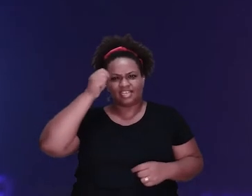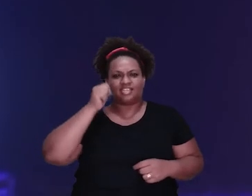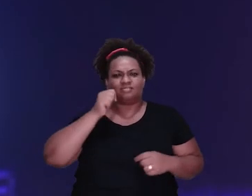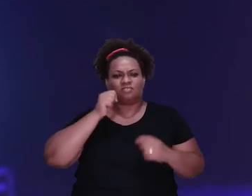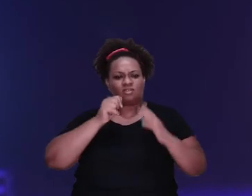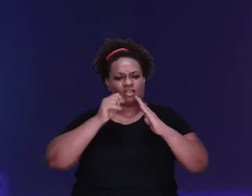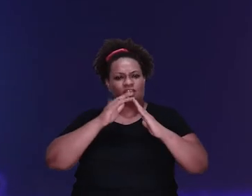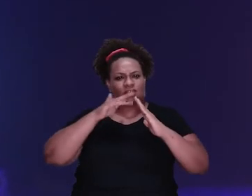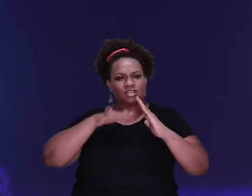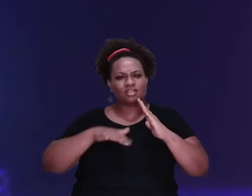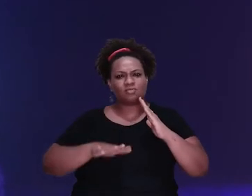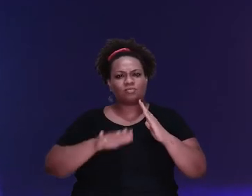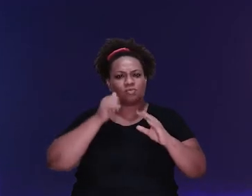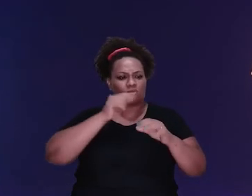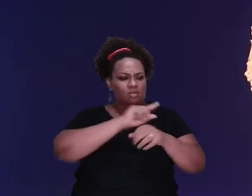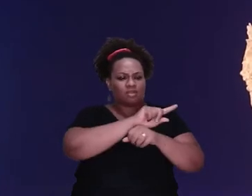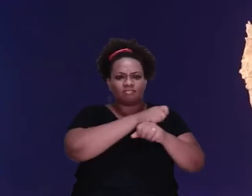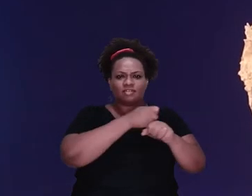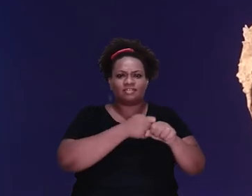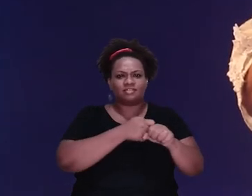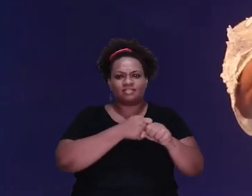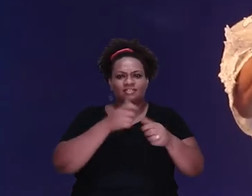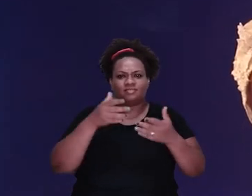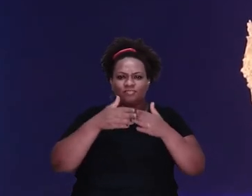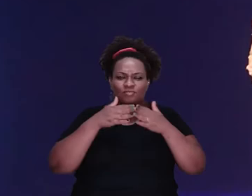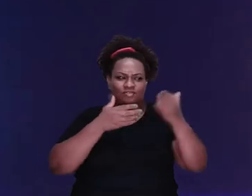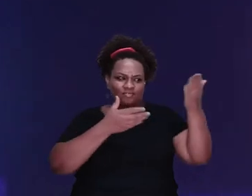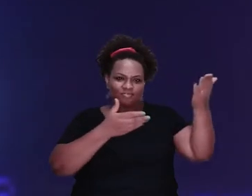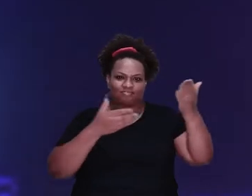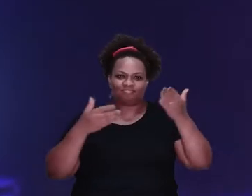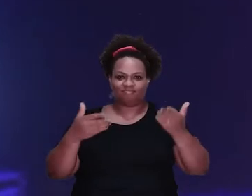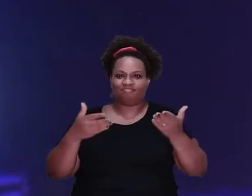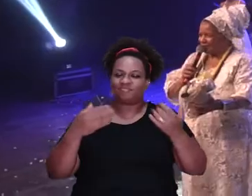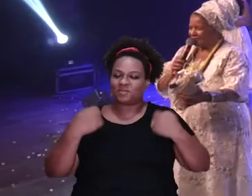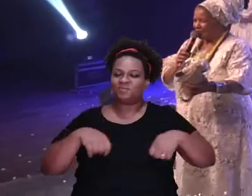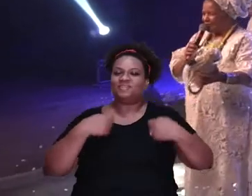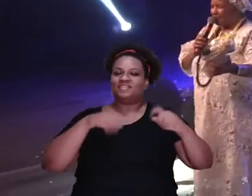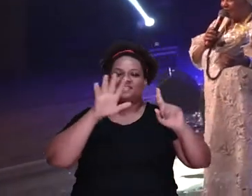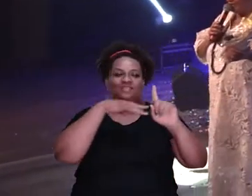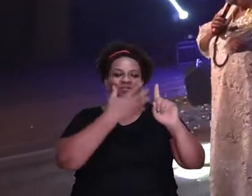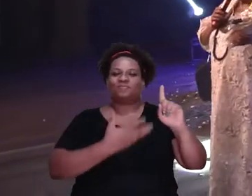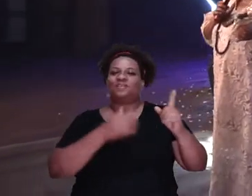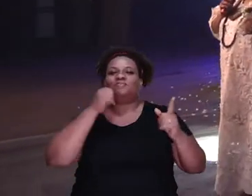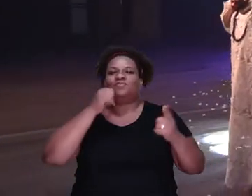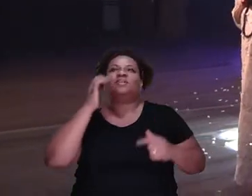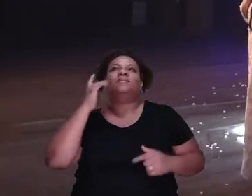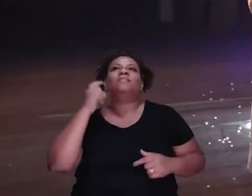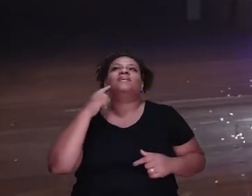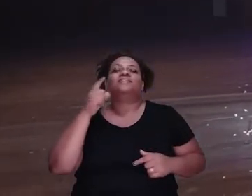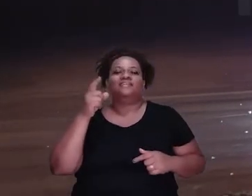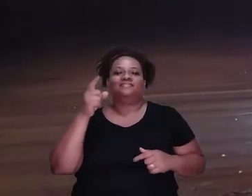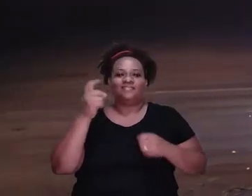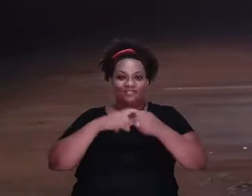negra da mulher que não bola da mulher de terreiro Oi Gabi do carro por favor querida eu disse eu tenho que homenagem a